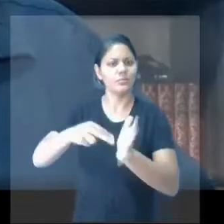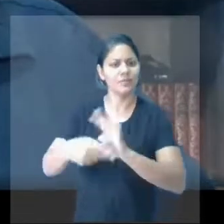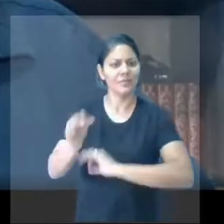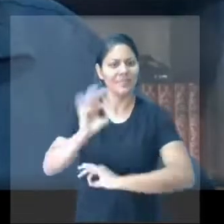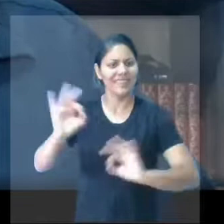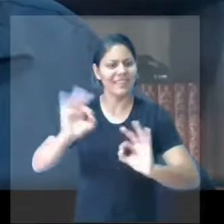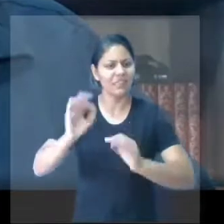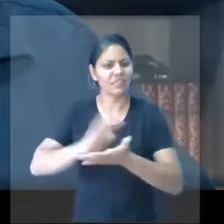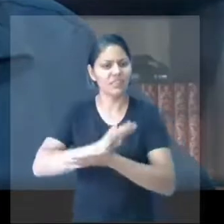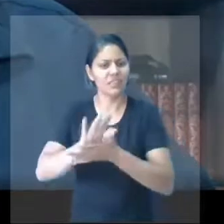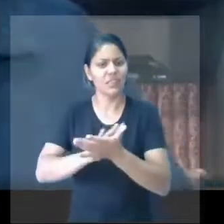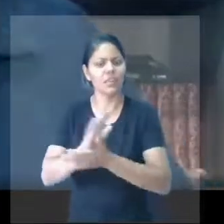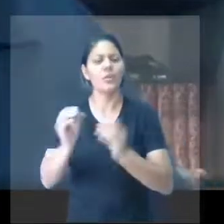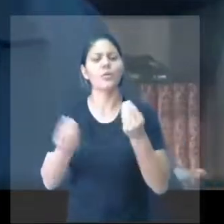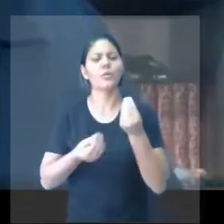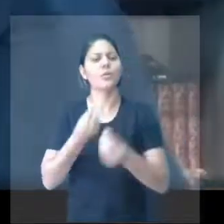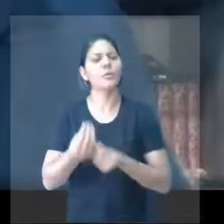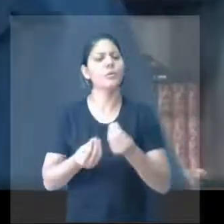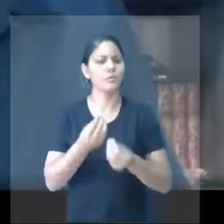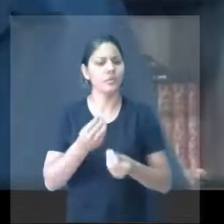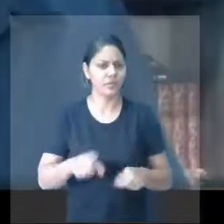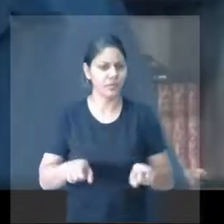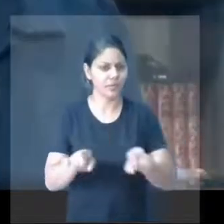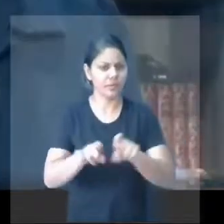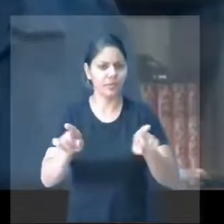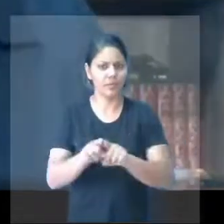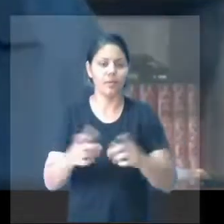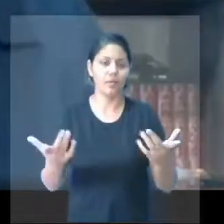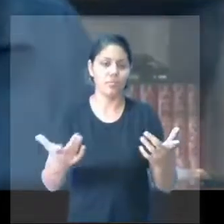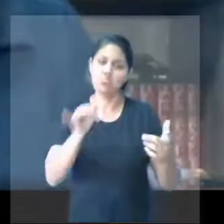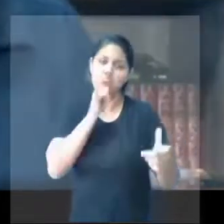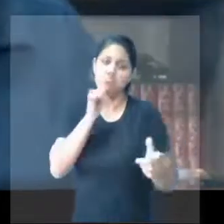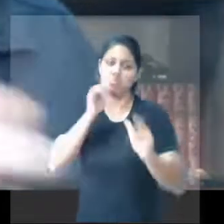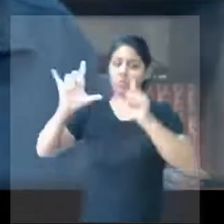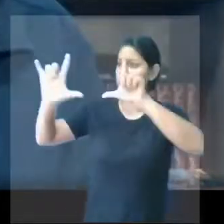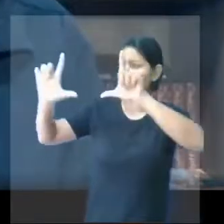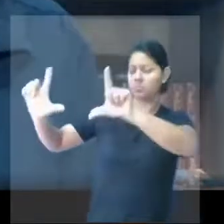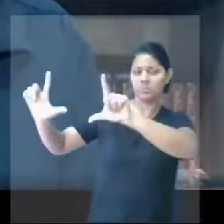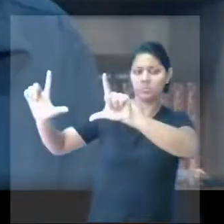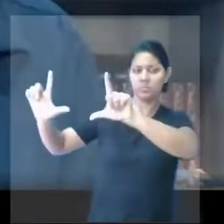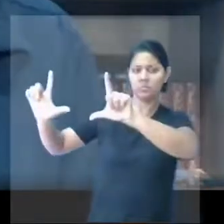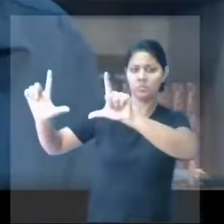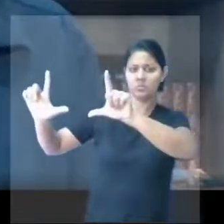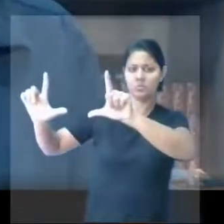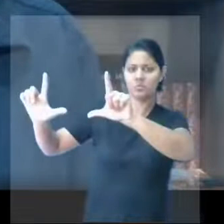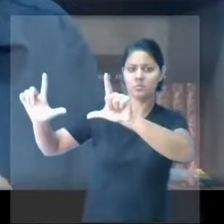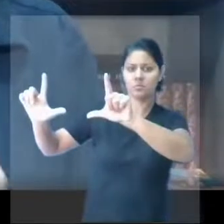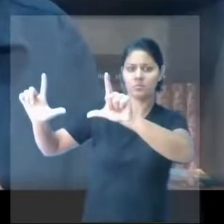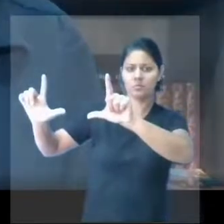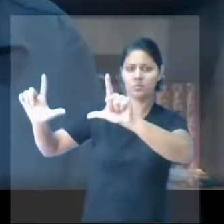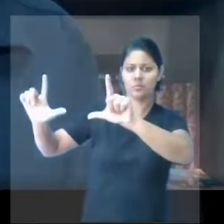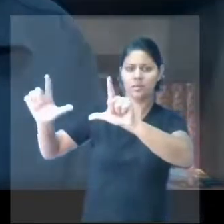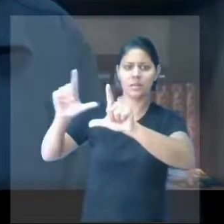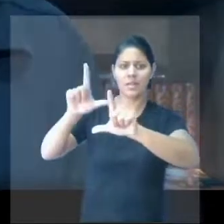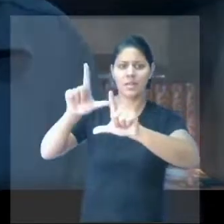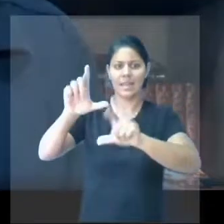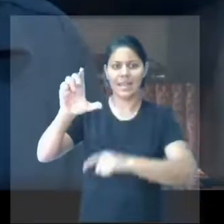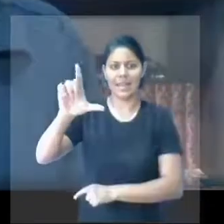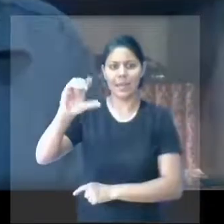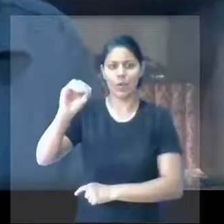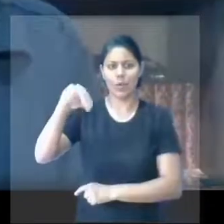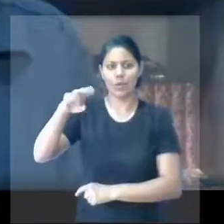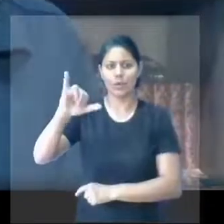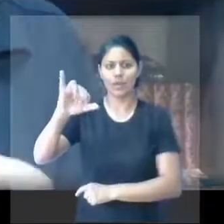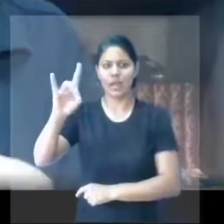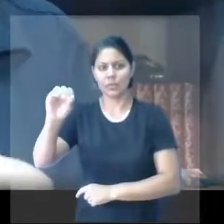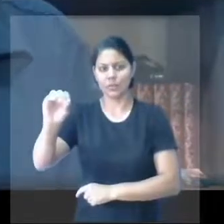nada. Assim como um quadro, né? Se você olhar, por exemplo, um quadro do Leonardo da Vinci,